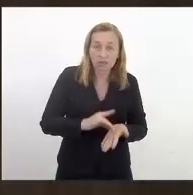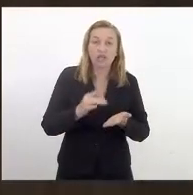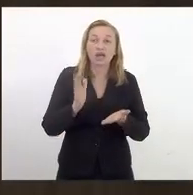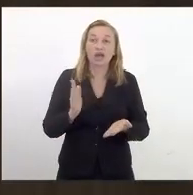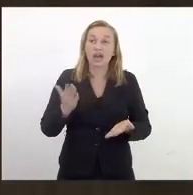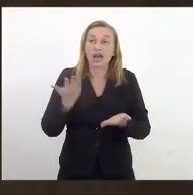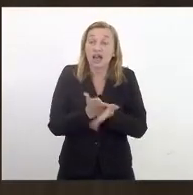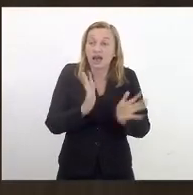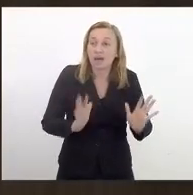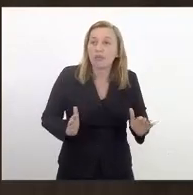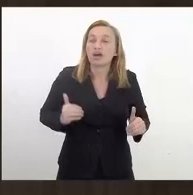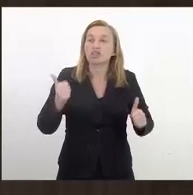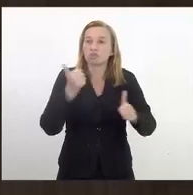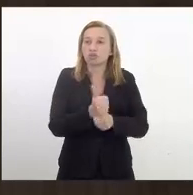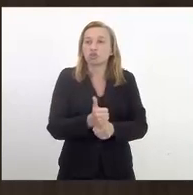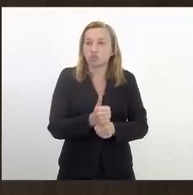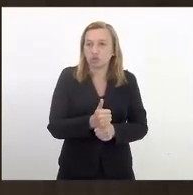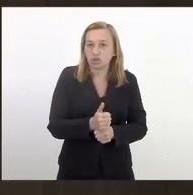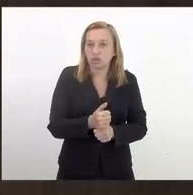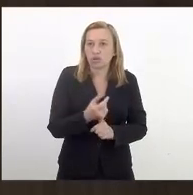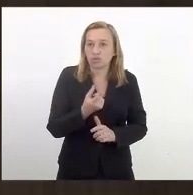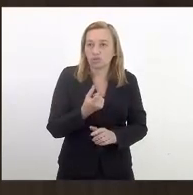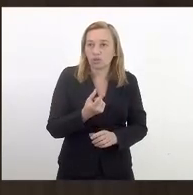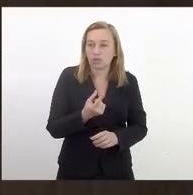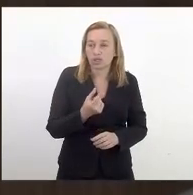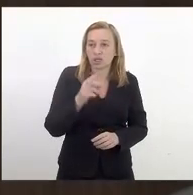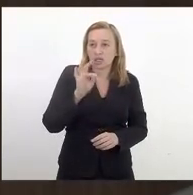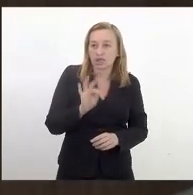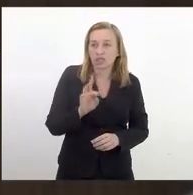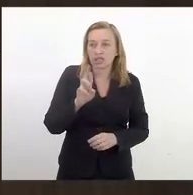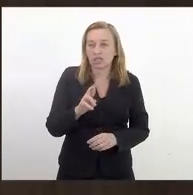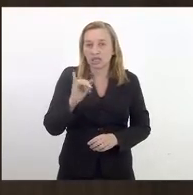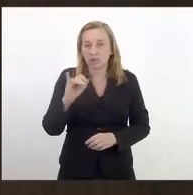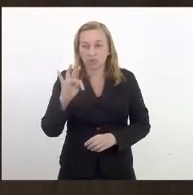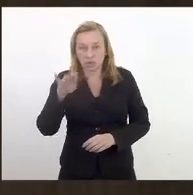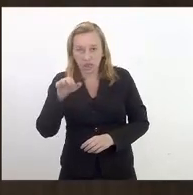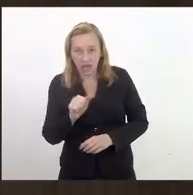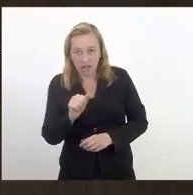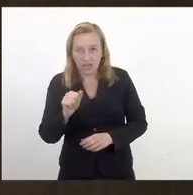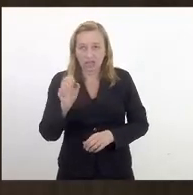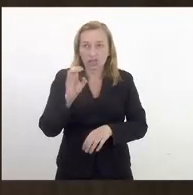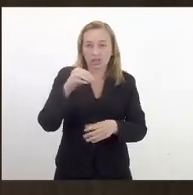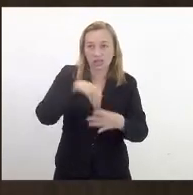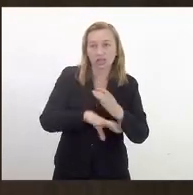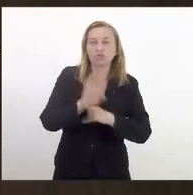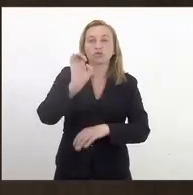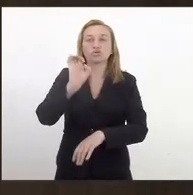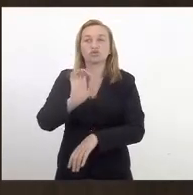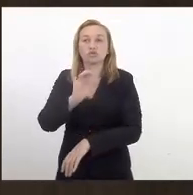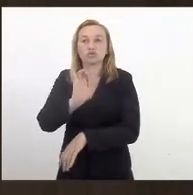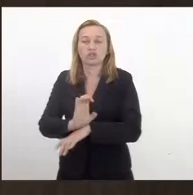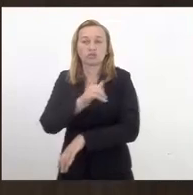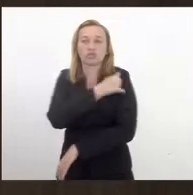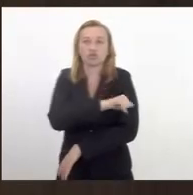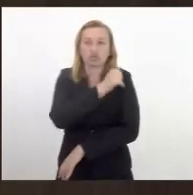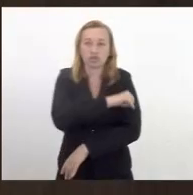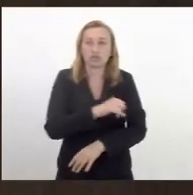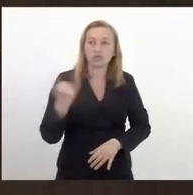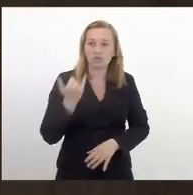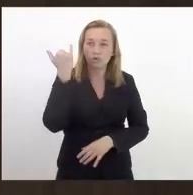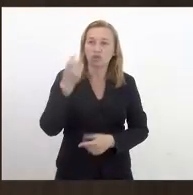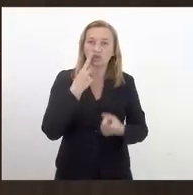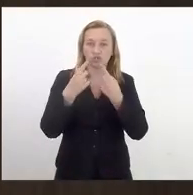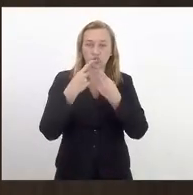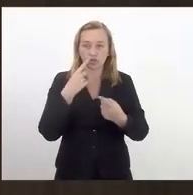substituição tributária para maior quantidade possível de produtos dentro do Estado do Rio de Janeiro na acho que vai ser muito importante nesse debate e o